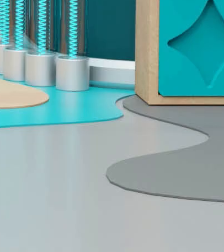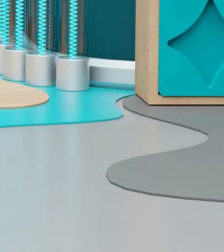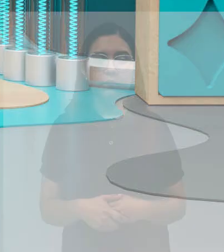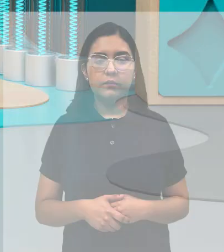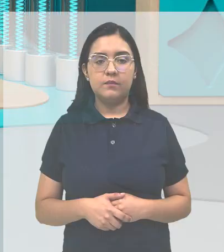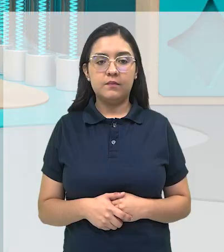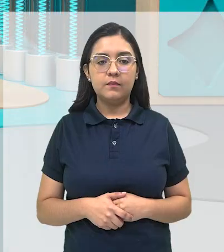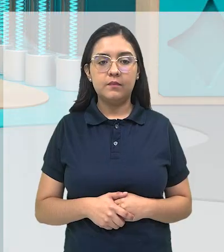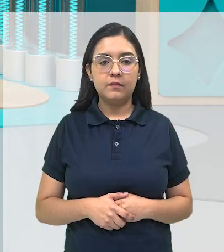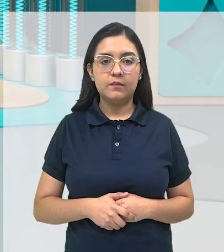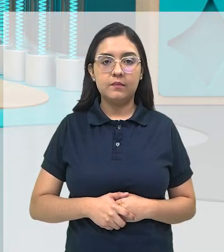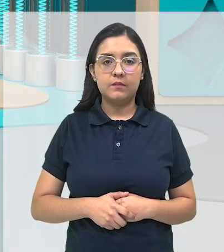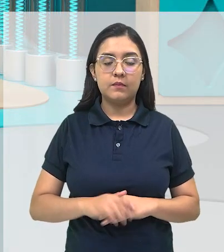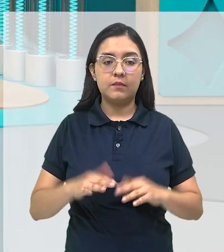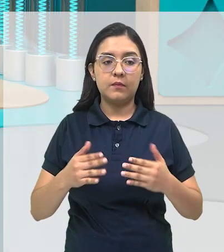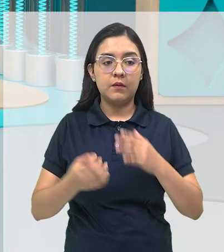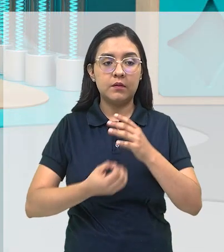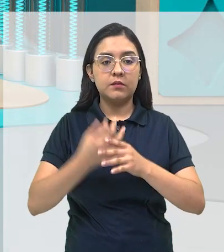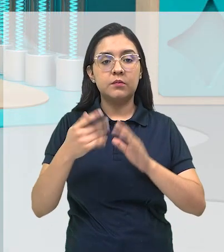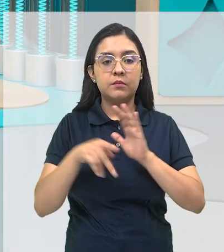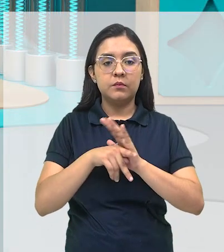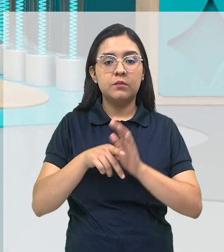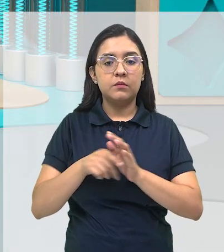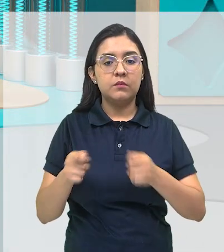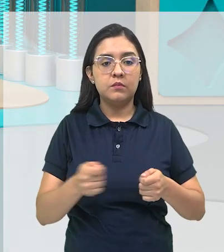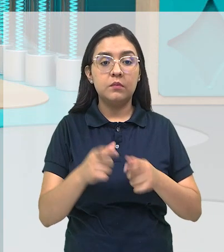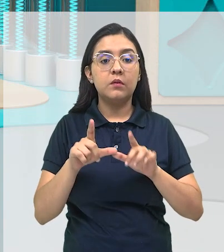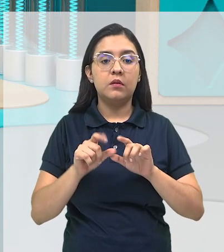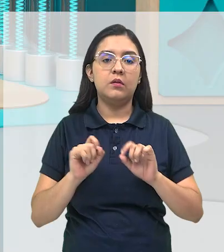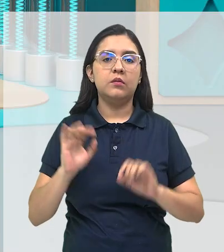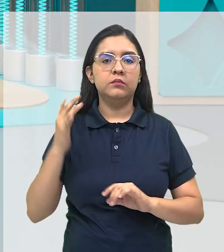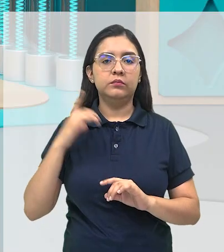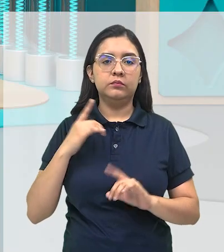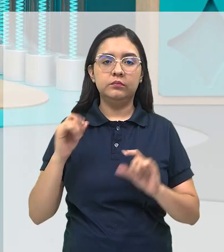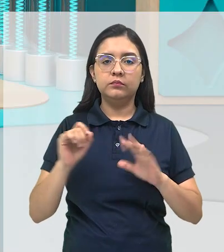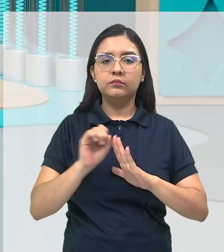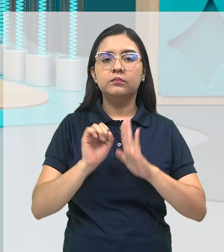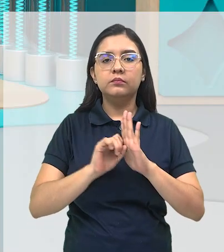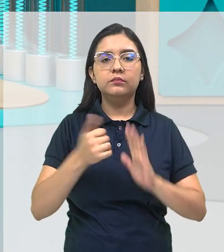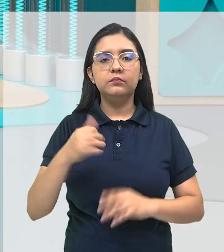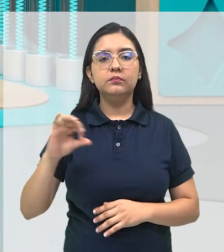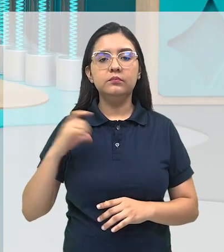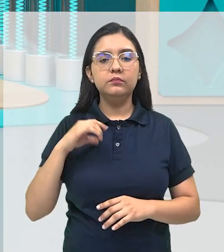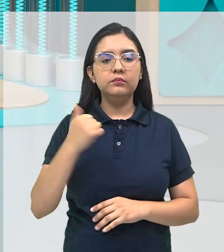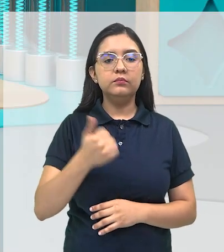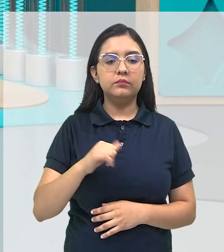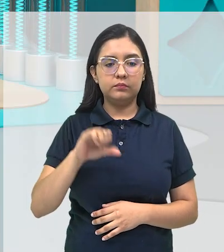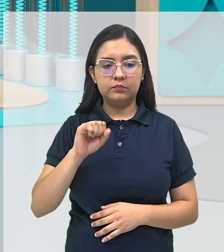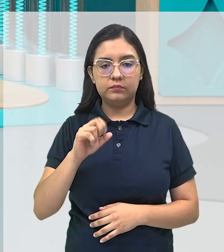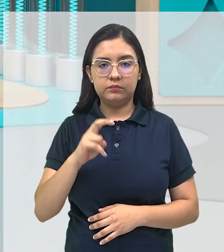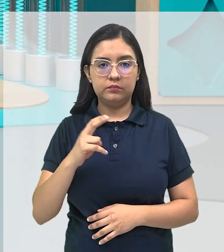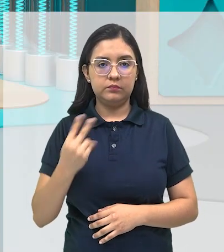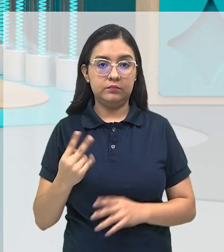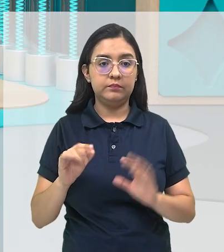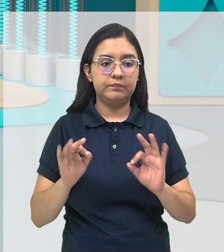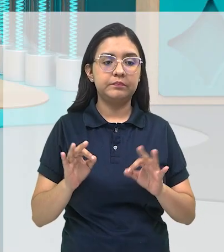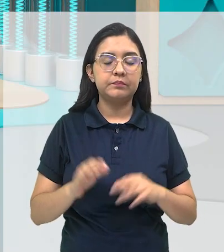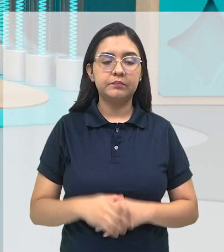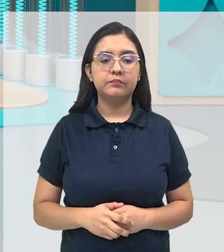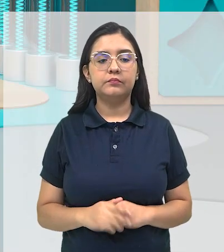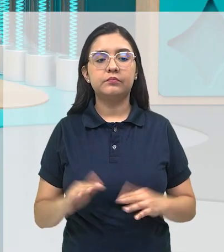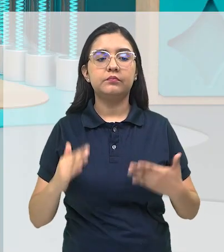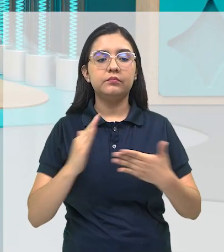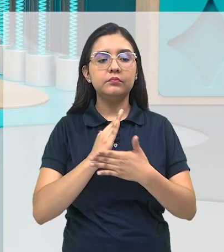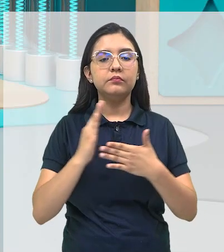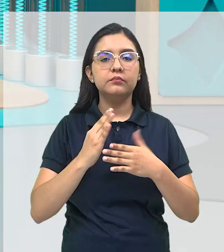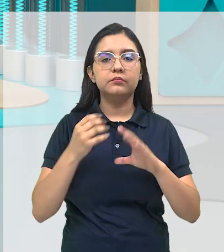propriamente dito, ele aconteceu no século XIX, na Inglaterra, em 1852, tá bom?